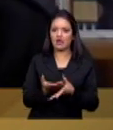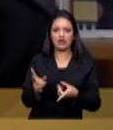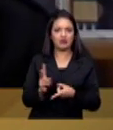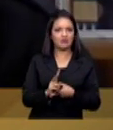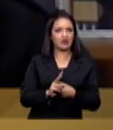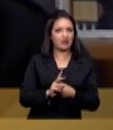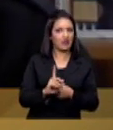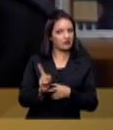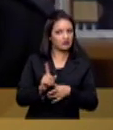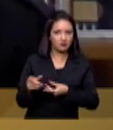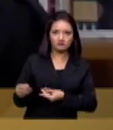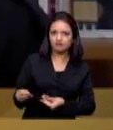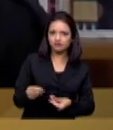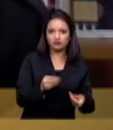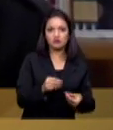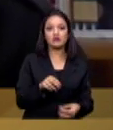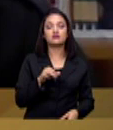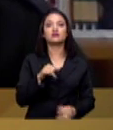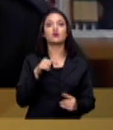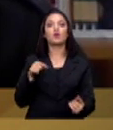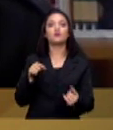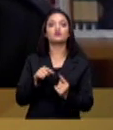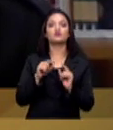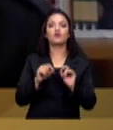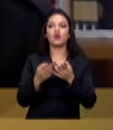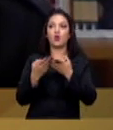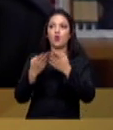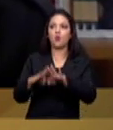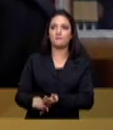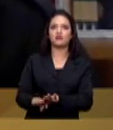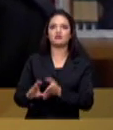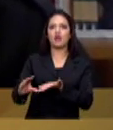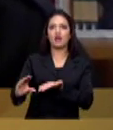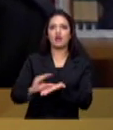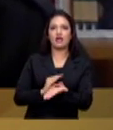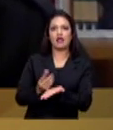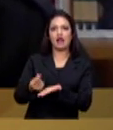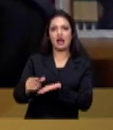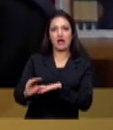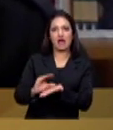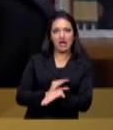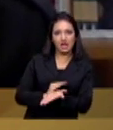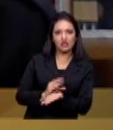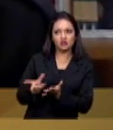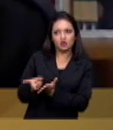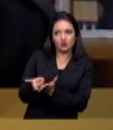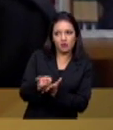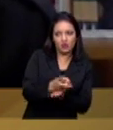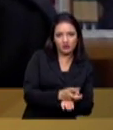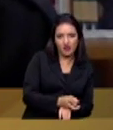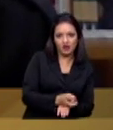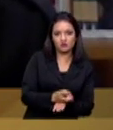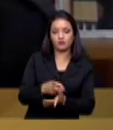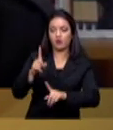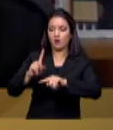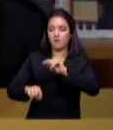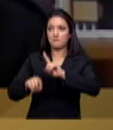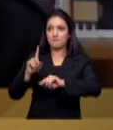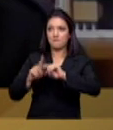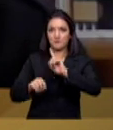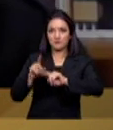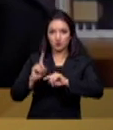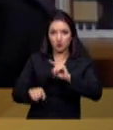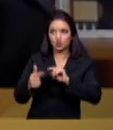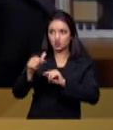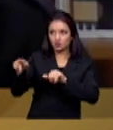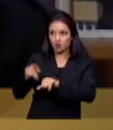que tenha por objeto a compensação de créditos tributários, a entrega de mercadorias e bens provenientes do